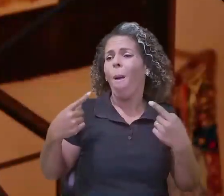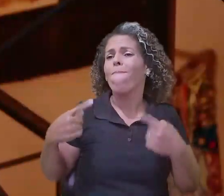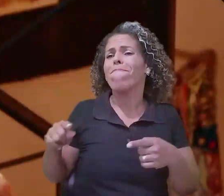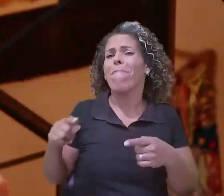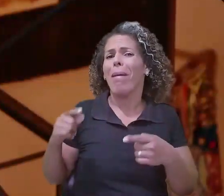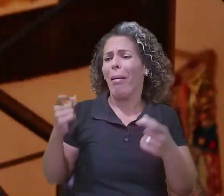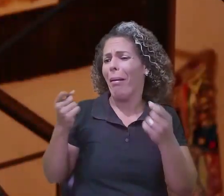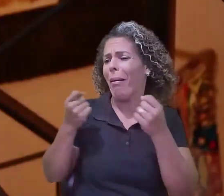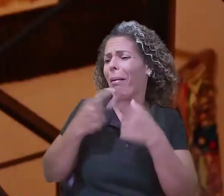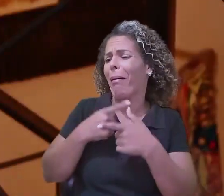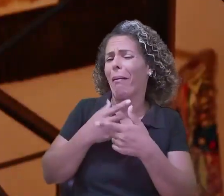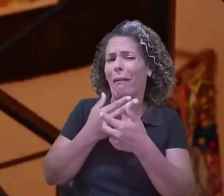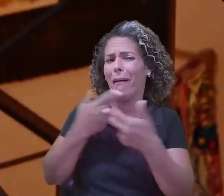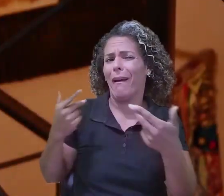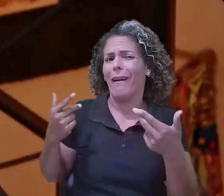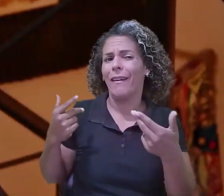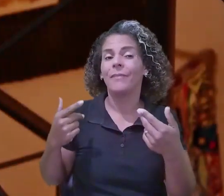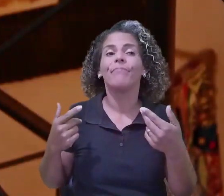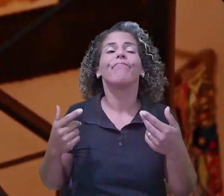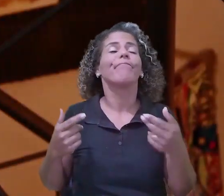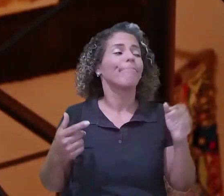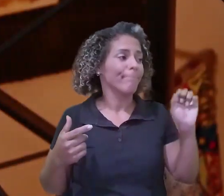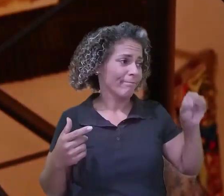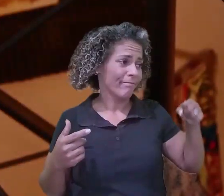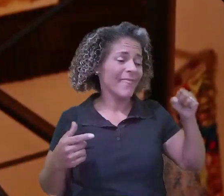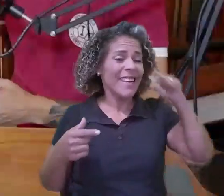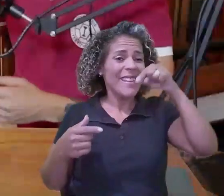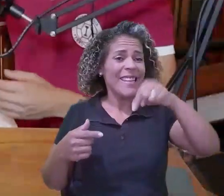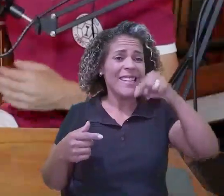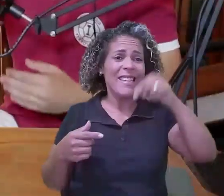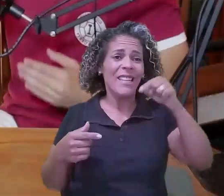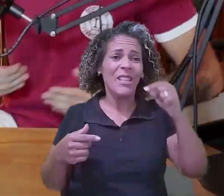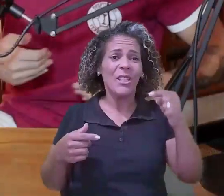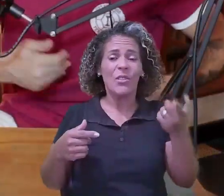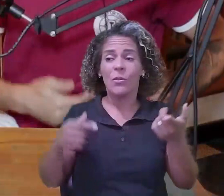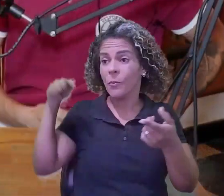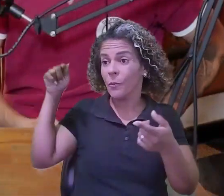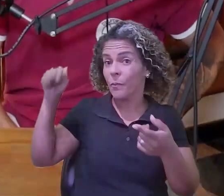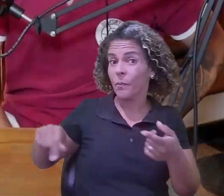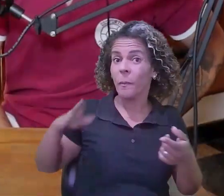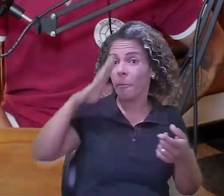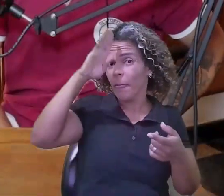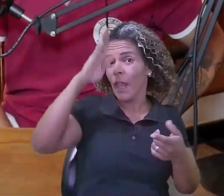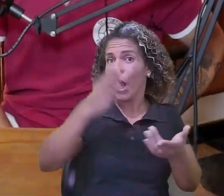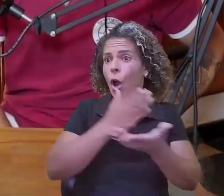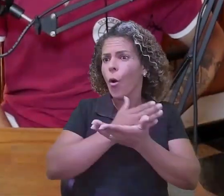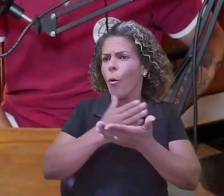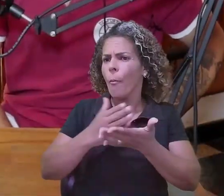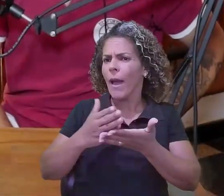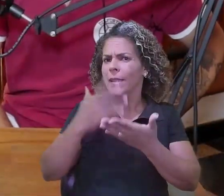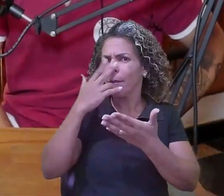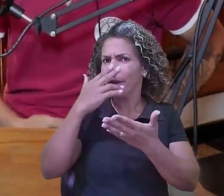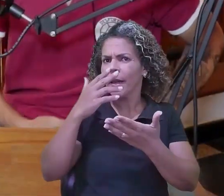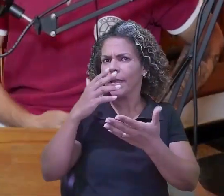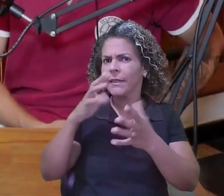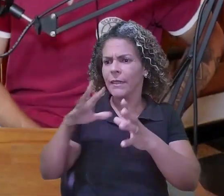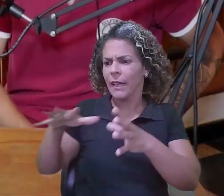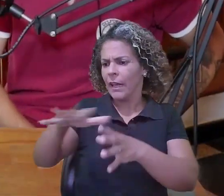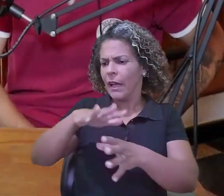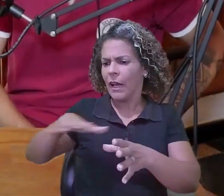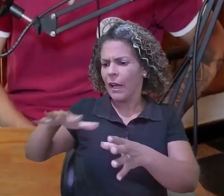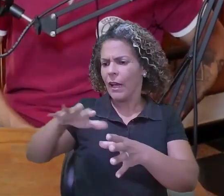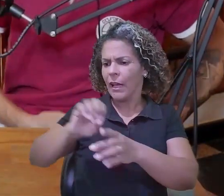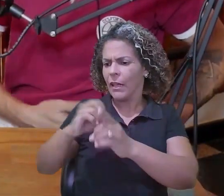situação. Isso dificultou a gestão. Esse direcionamento nacional, e ele começa a jogar contra a doença, contra